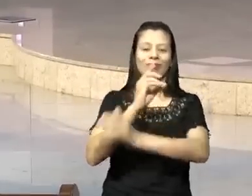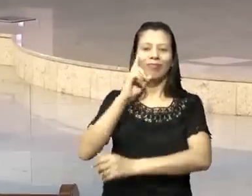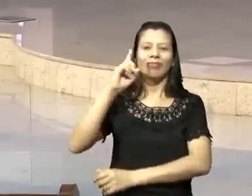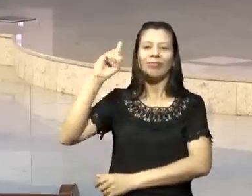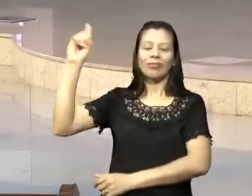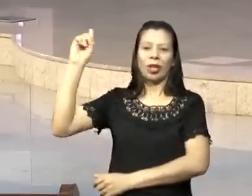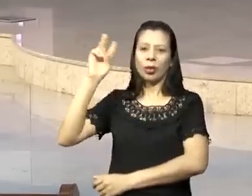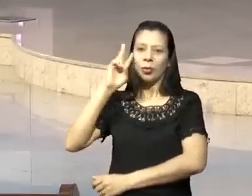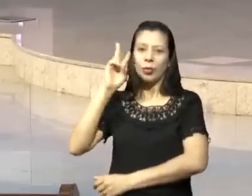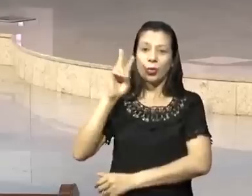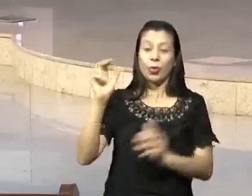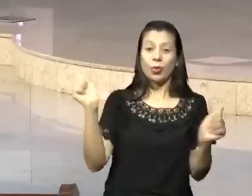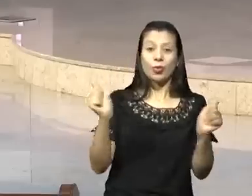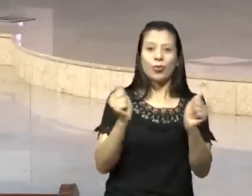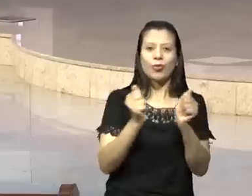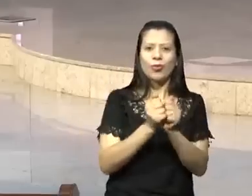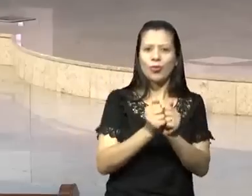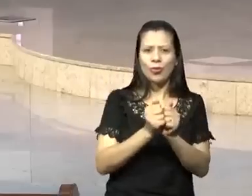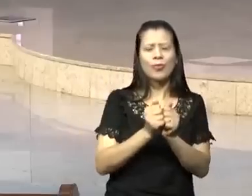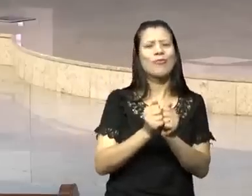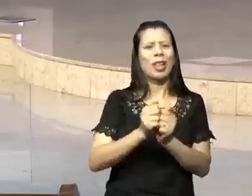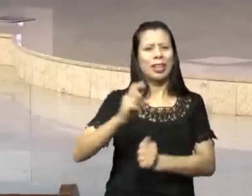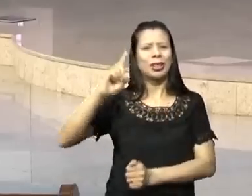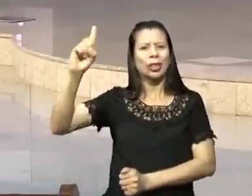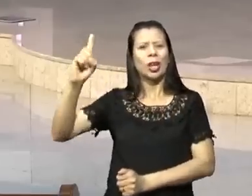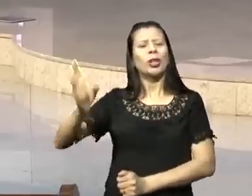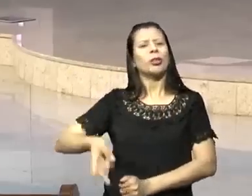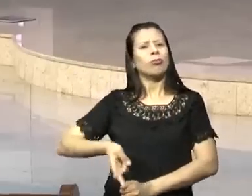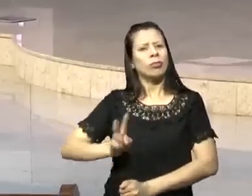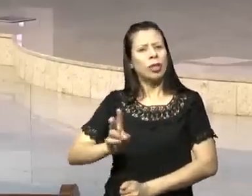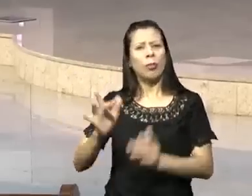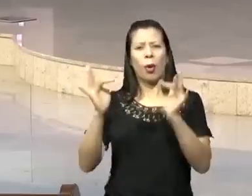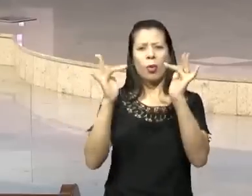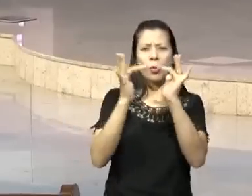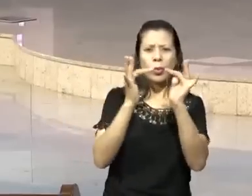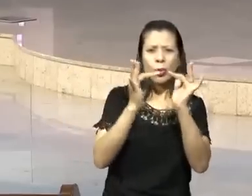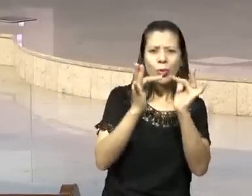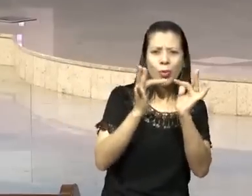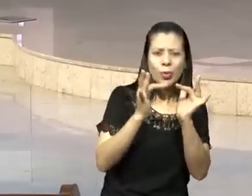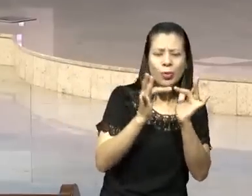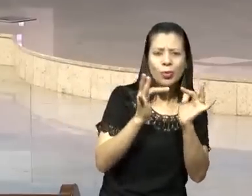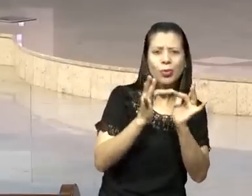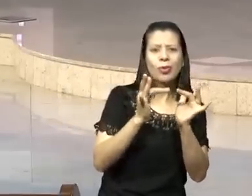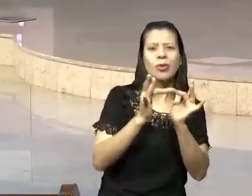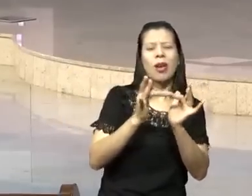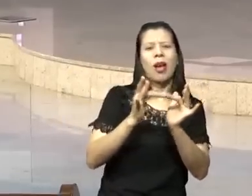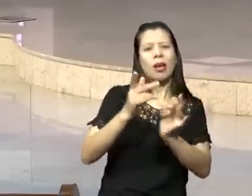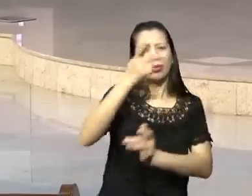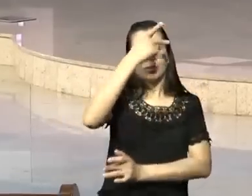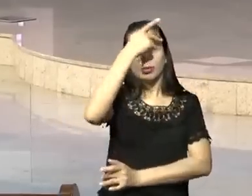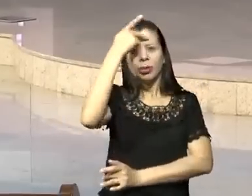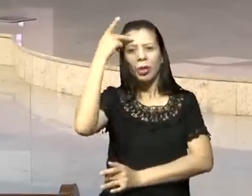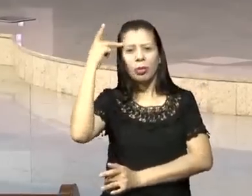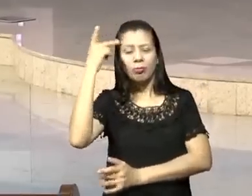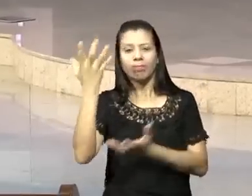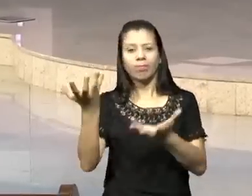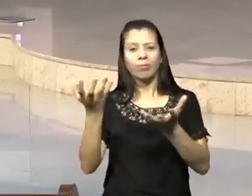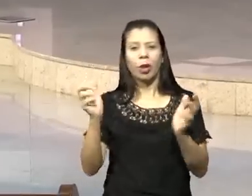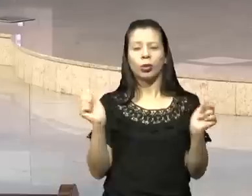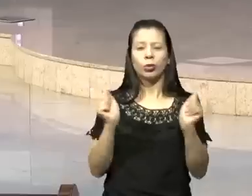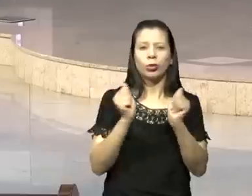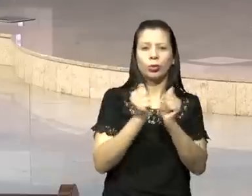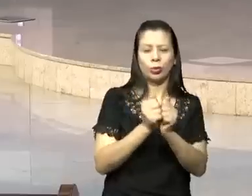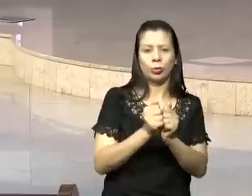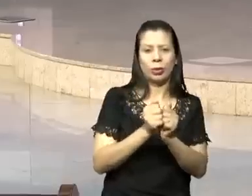do homem o homem afastou-se de Deus a glória de Deus não poderia mais chegar perto